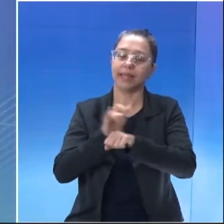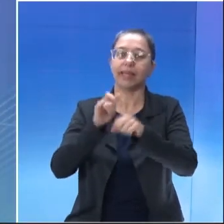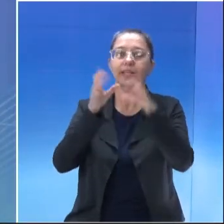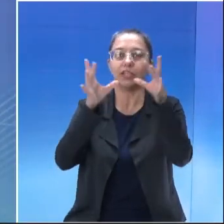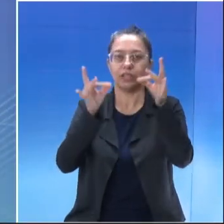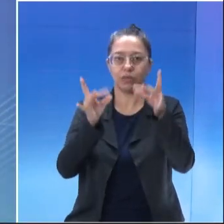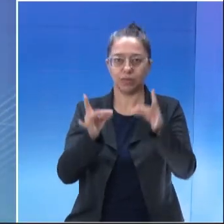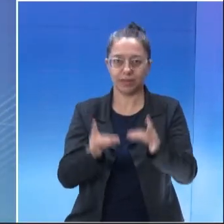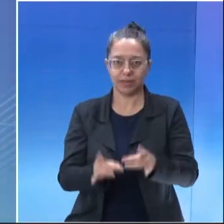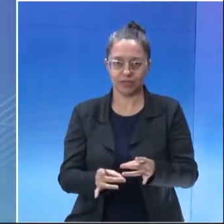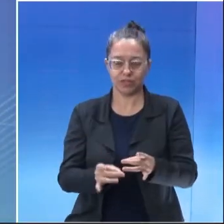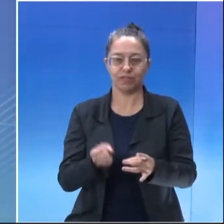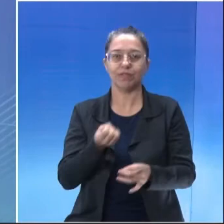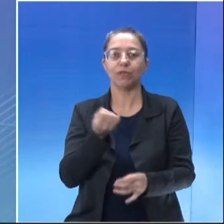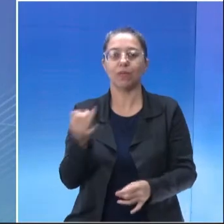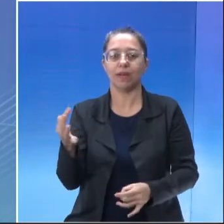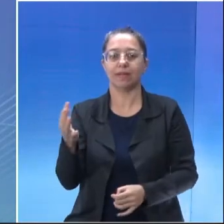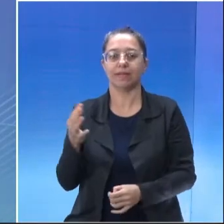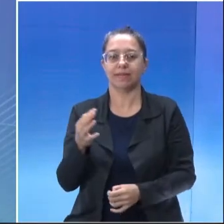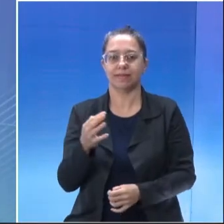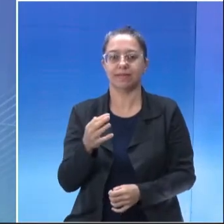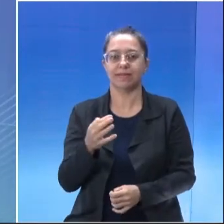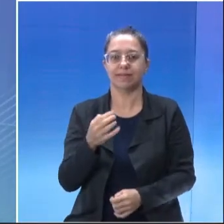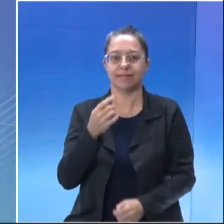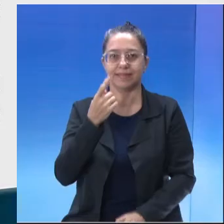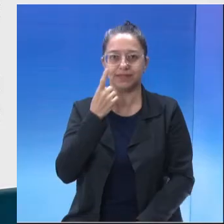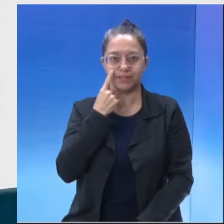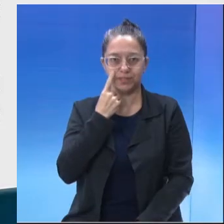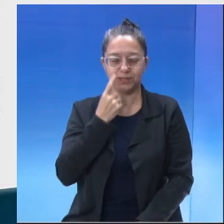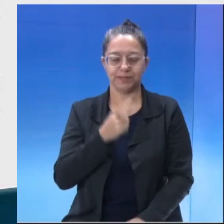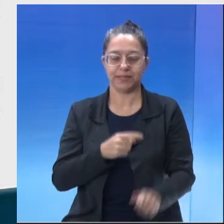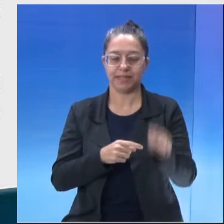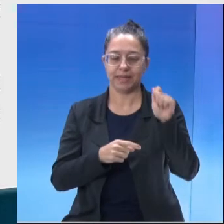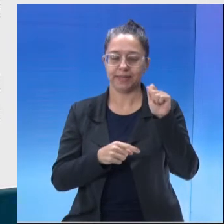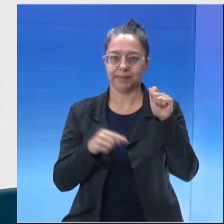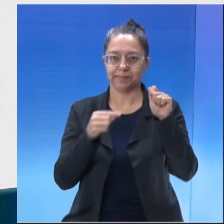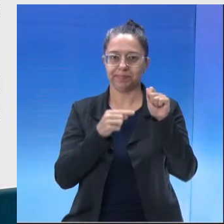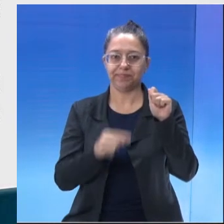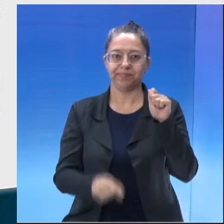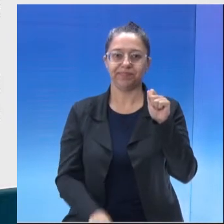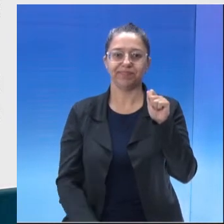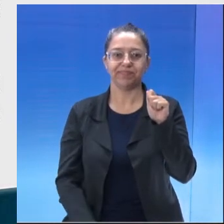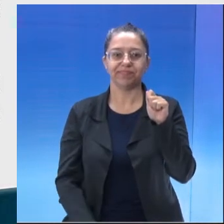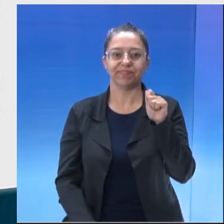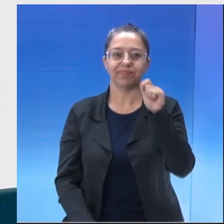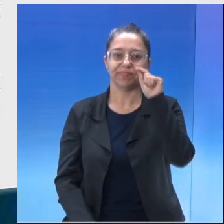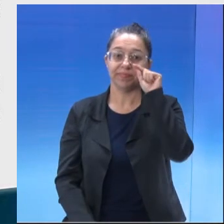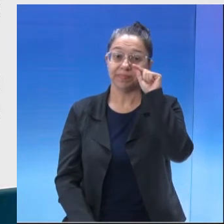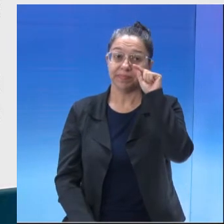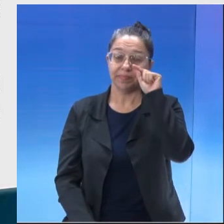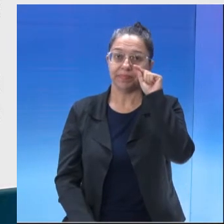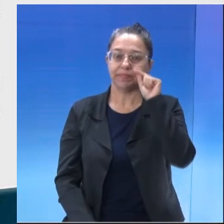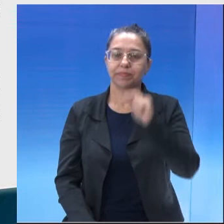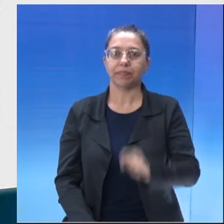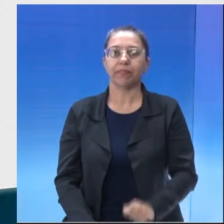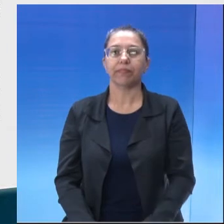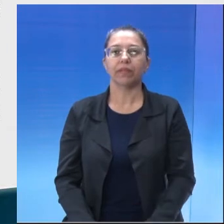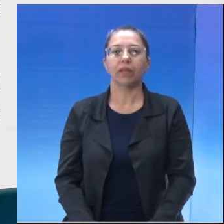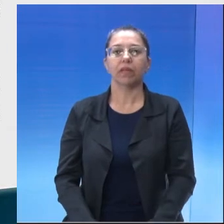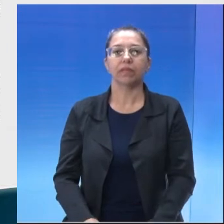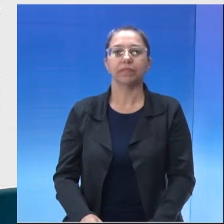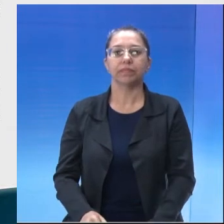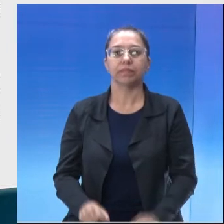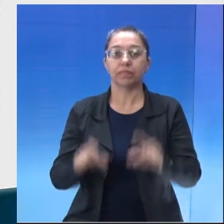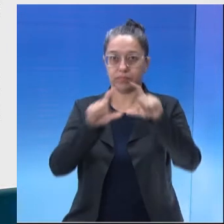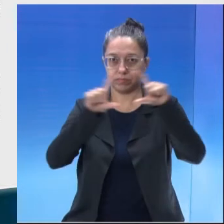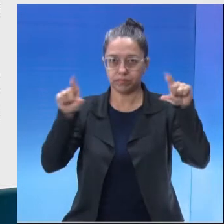quais são as estratégias argumentativas. Então, vamos ao enunciado. Entre as estratégias argumentativas utilizadas para